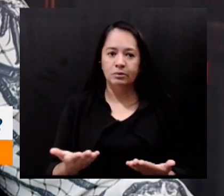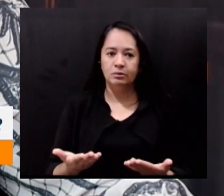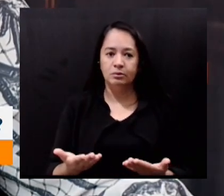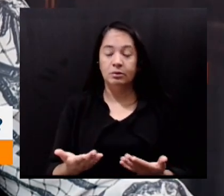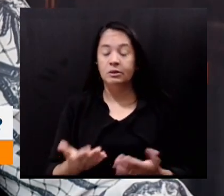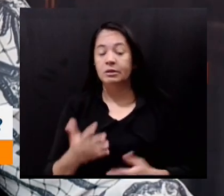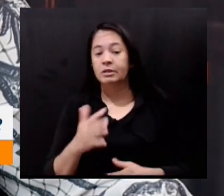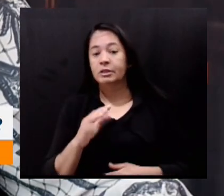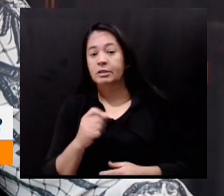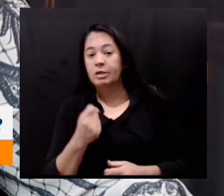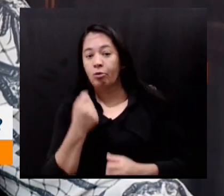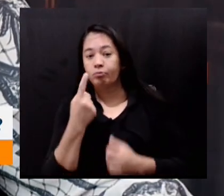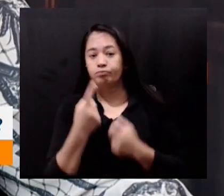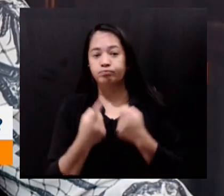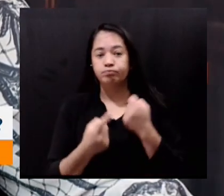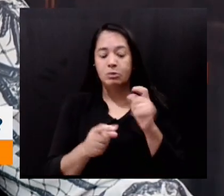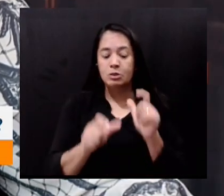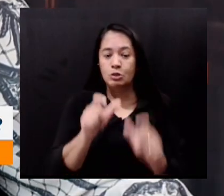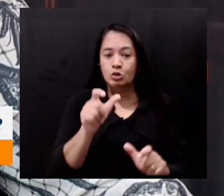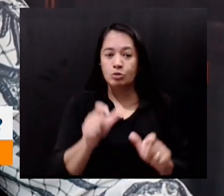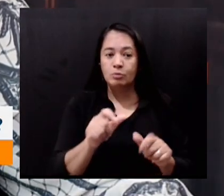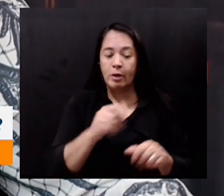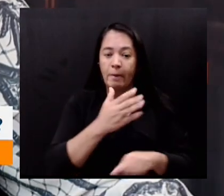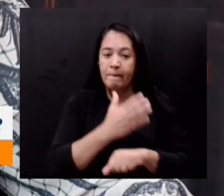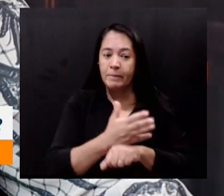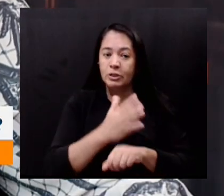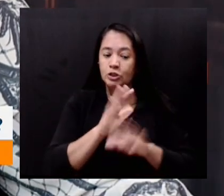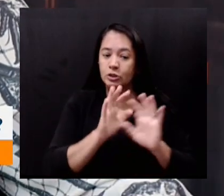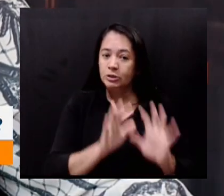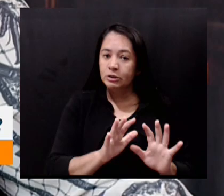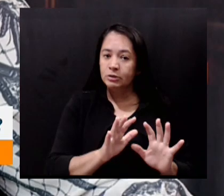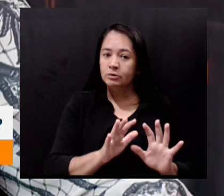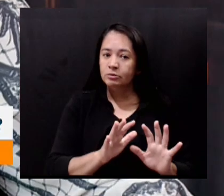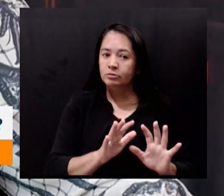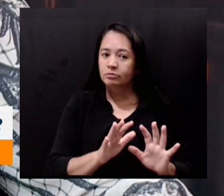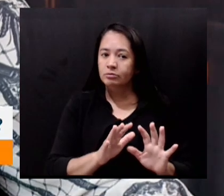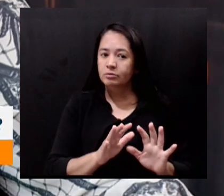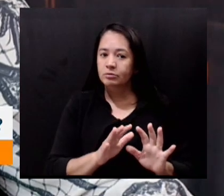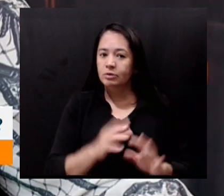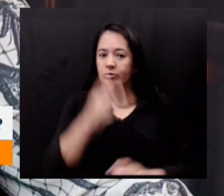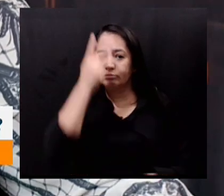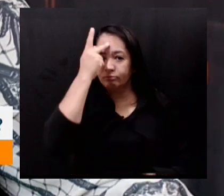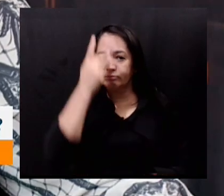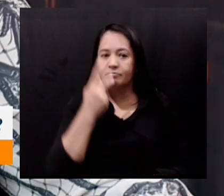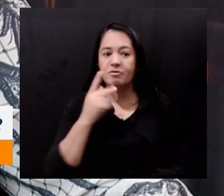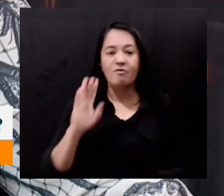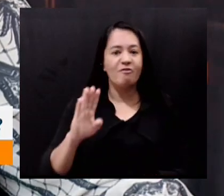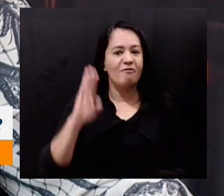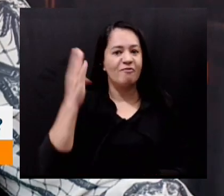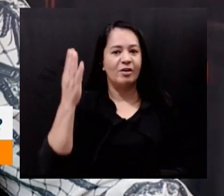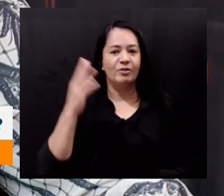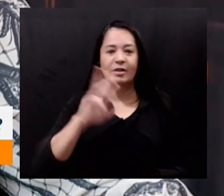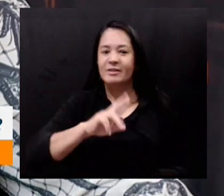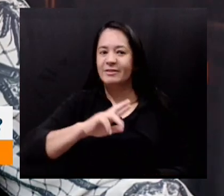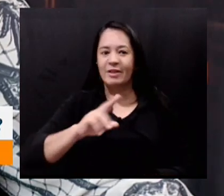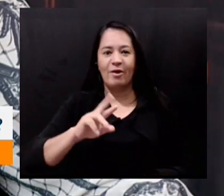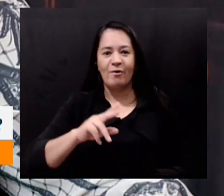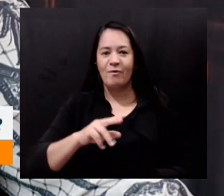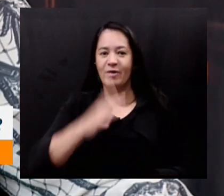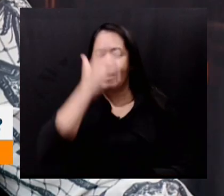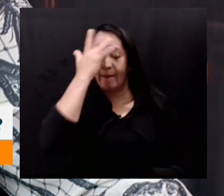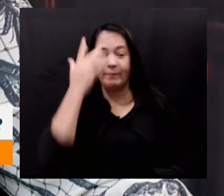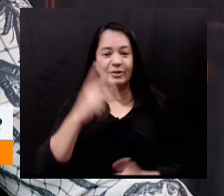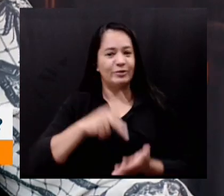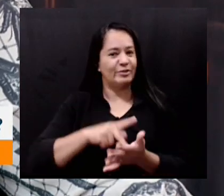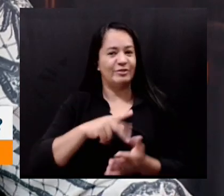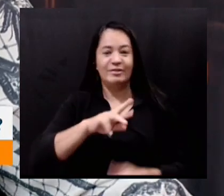o outro, ele cria um perfil falso, ele não é aquela pessoa real que está lá, Uhum. né,